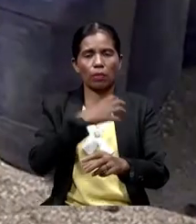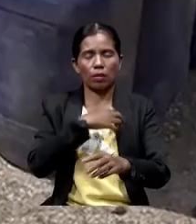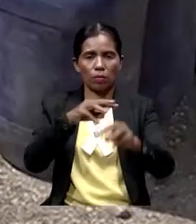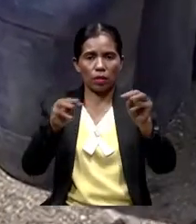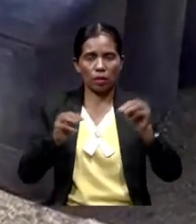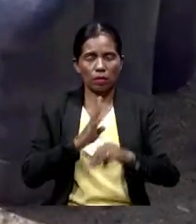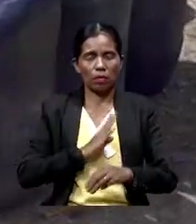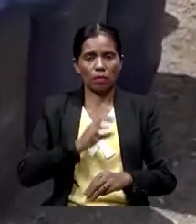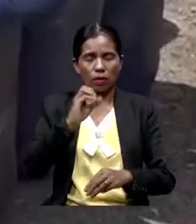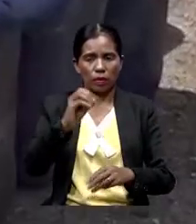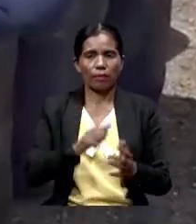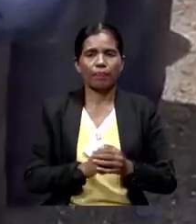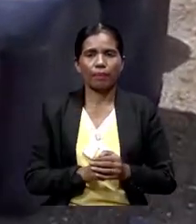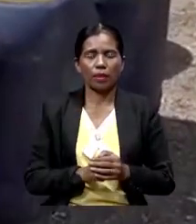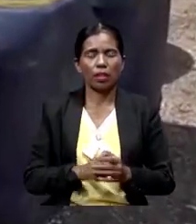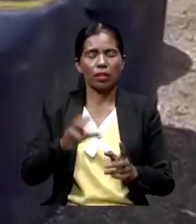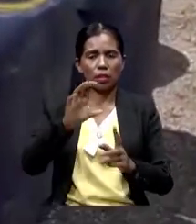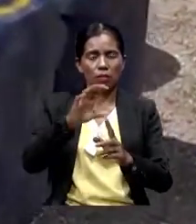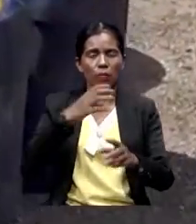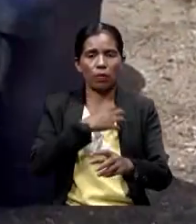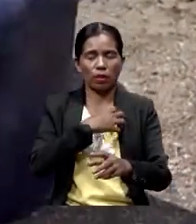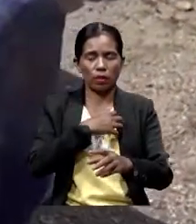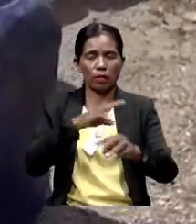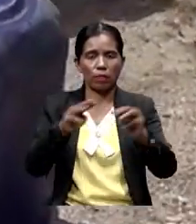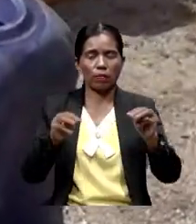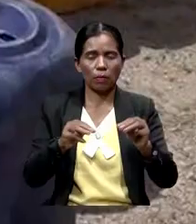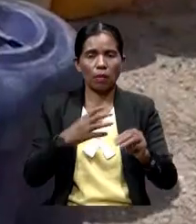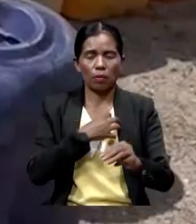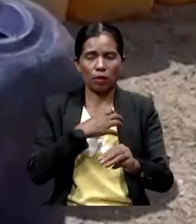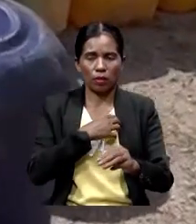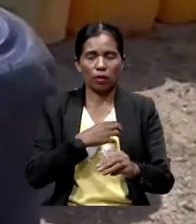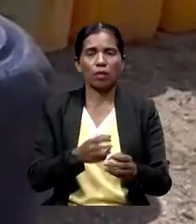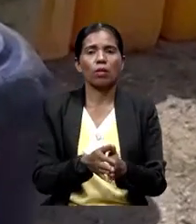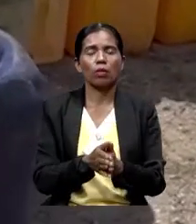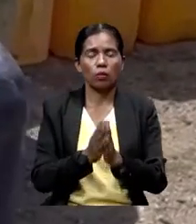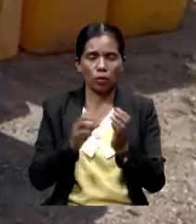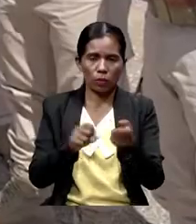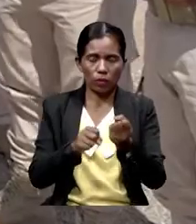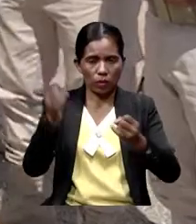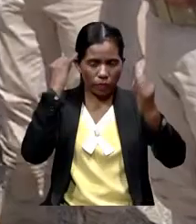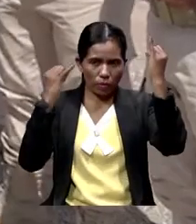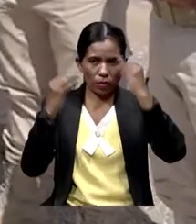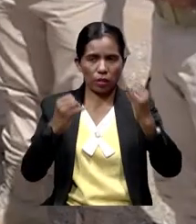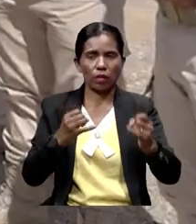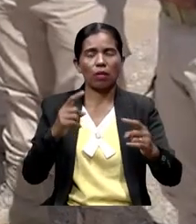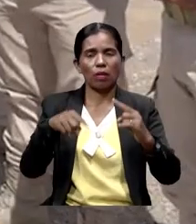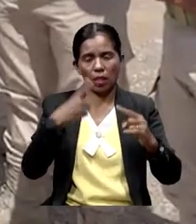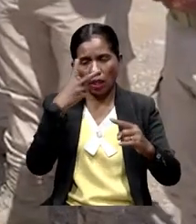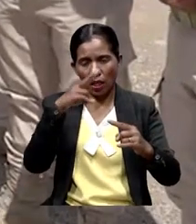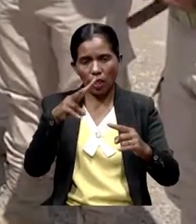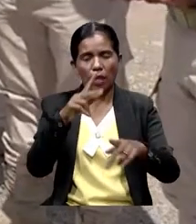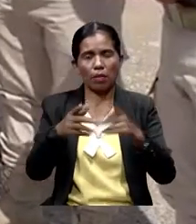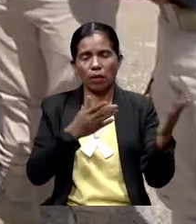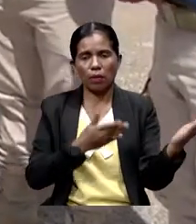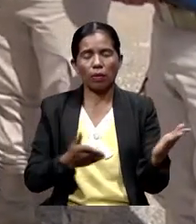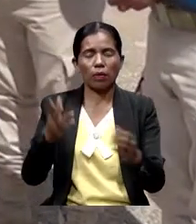Babanaro. Komandante Unidade Polícia Marítima Superintendente Eugênio Pereira, husu apoio informação husi comunidade, ba inghira hetan ema balung hatama